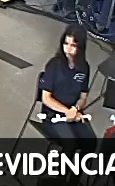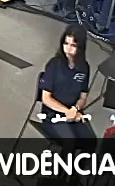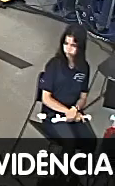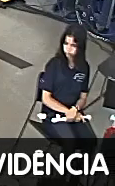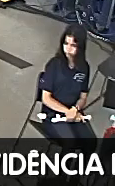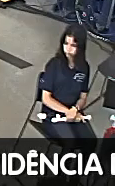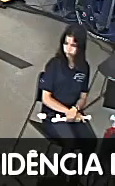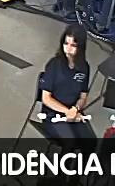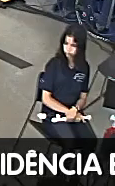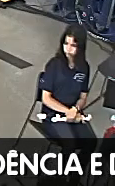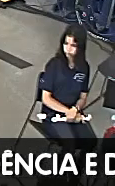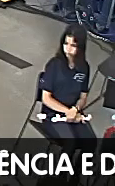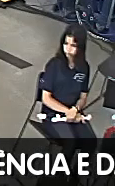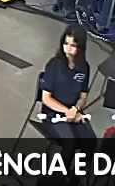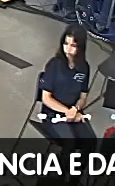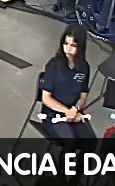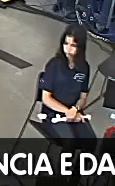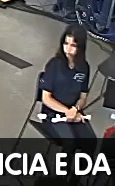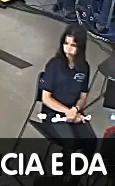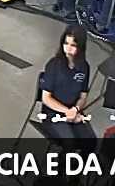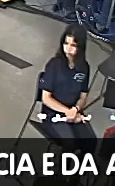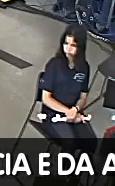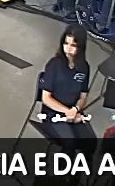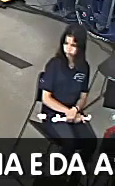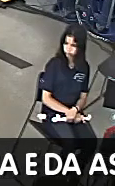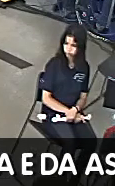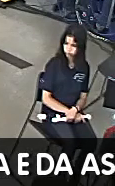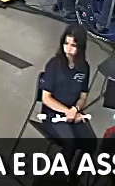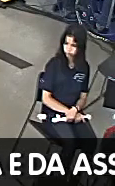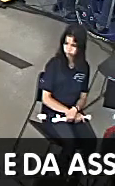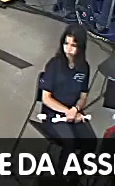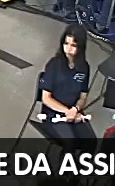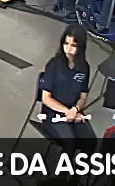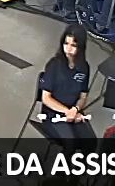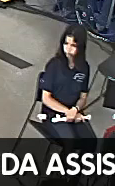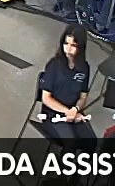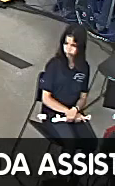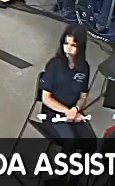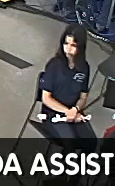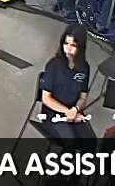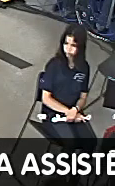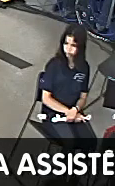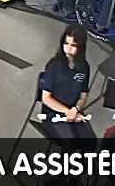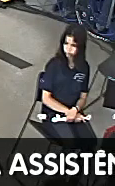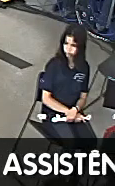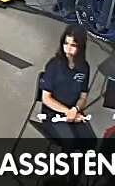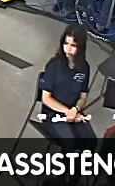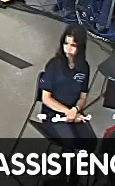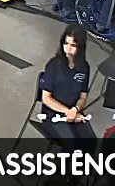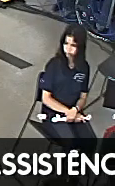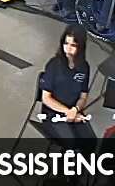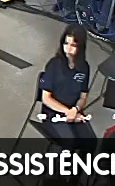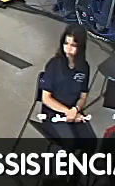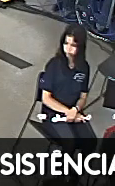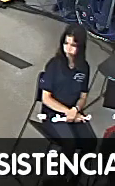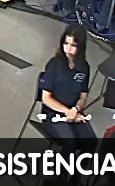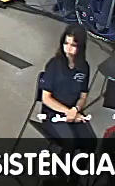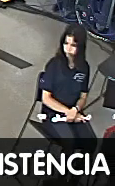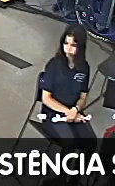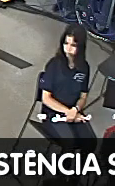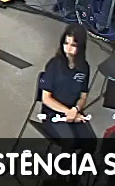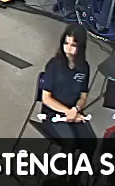promovem a pessoa para o exercício da cidadania, para a responsabilidade de todos e todas sobre este